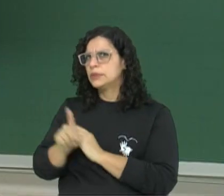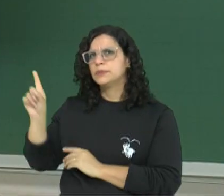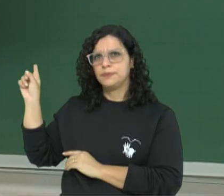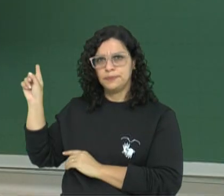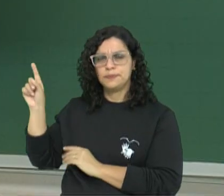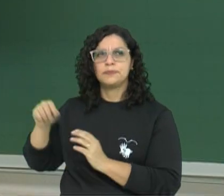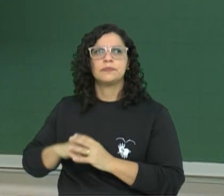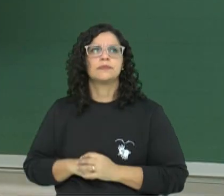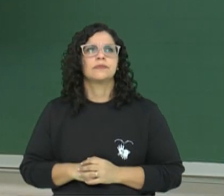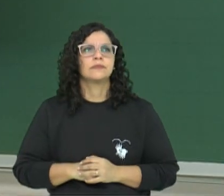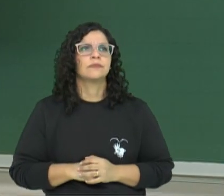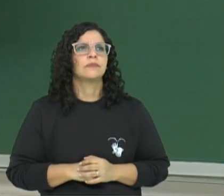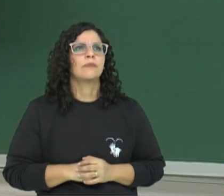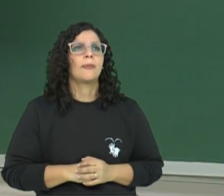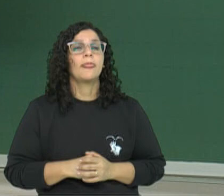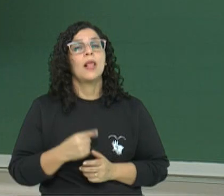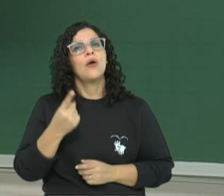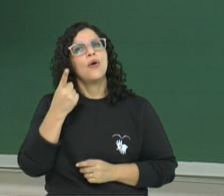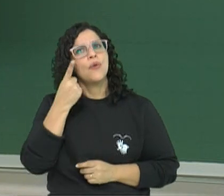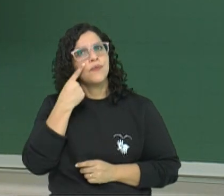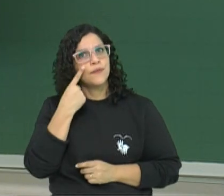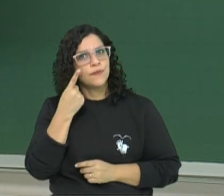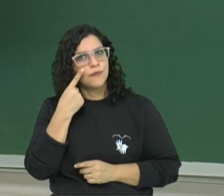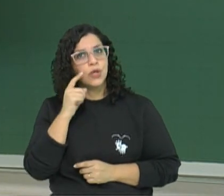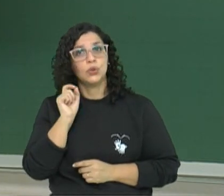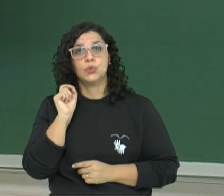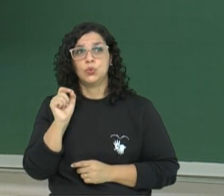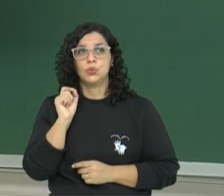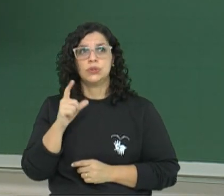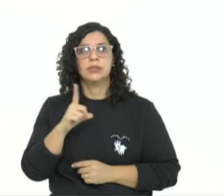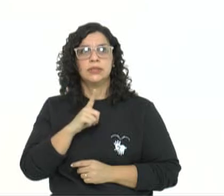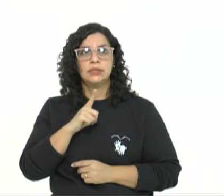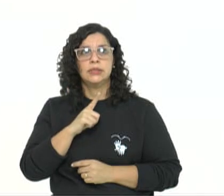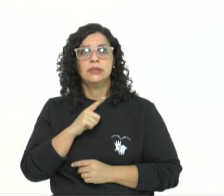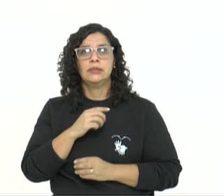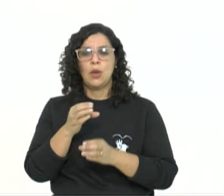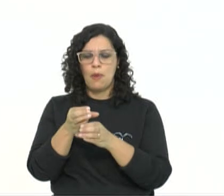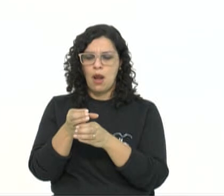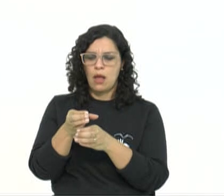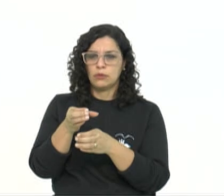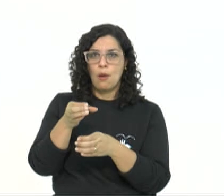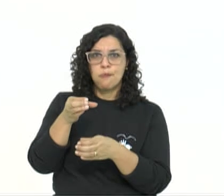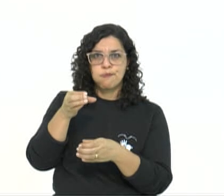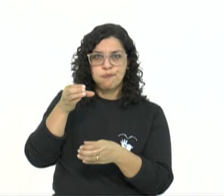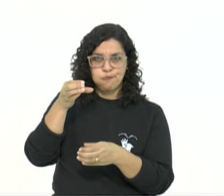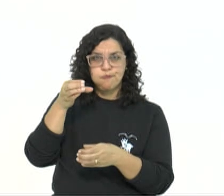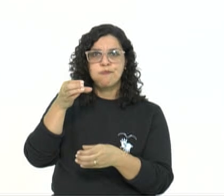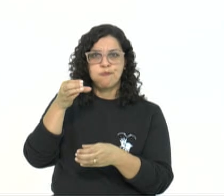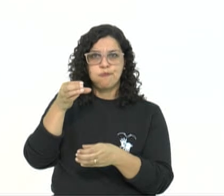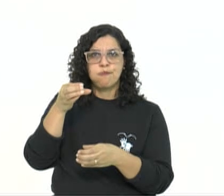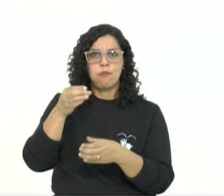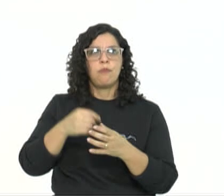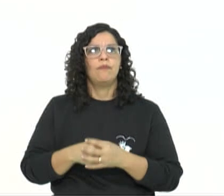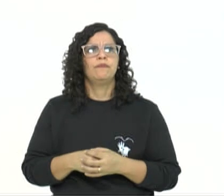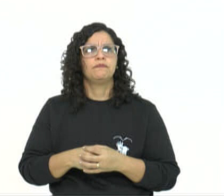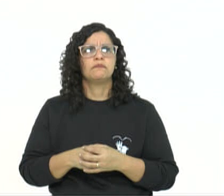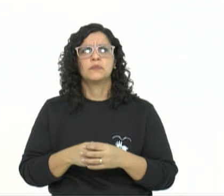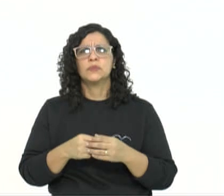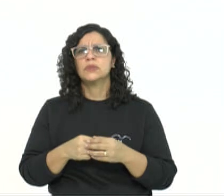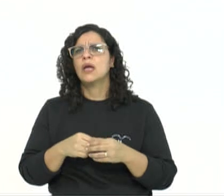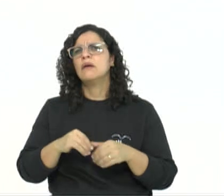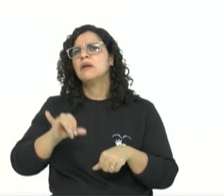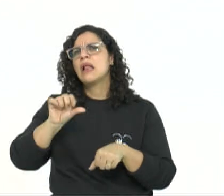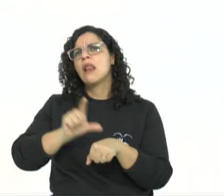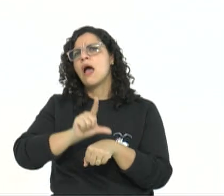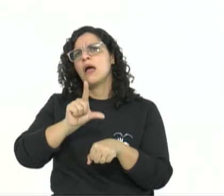sobre isso. Vamos analisar da seguinte forma. Suponha uma lata cilíndrica, certo? Uma lata,